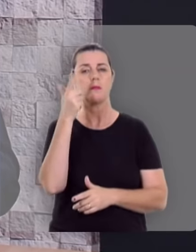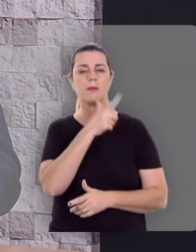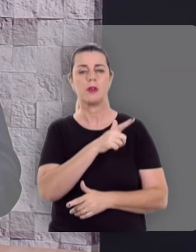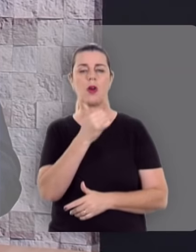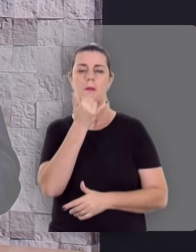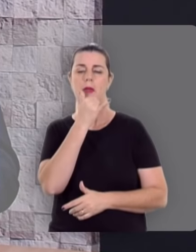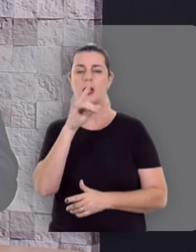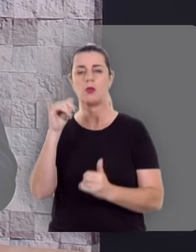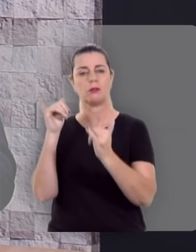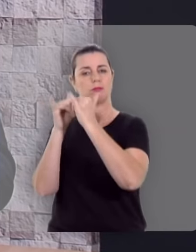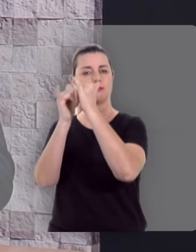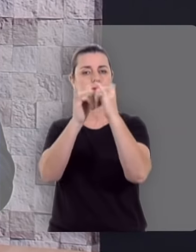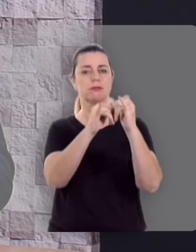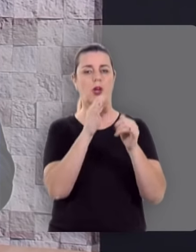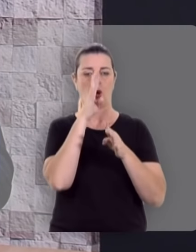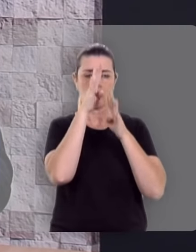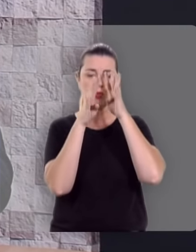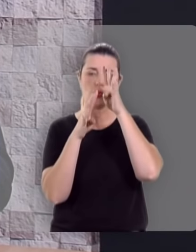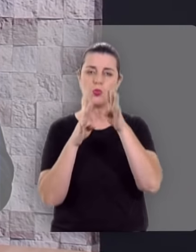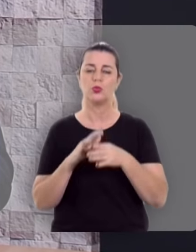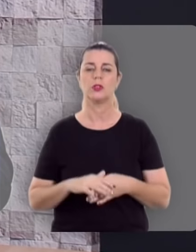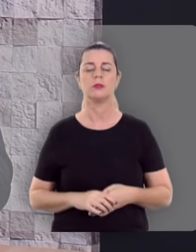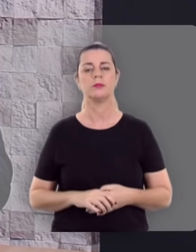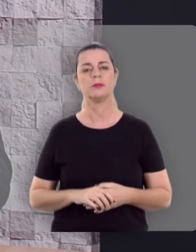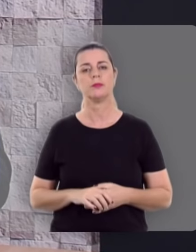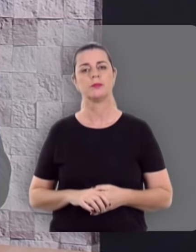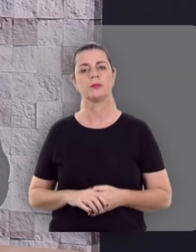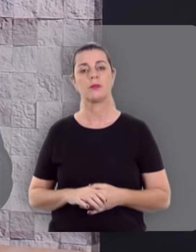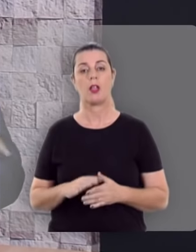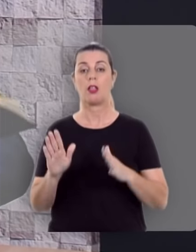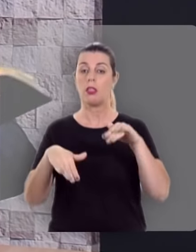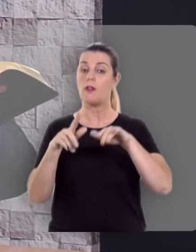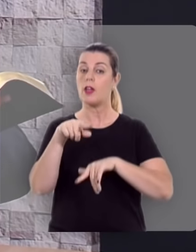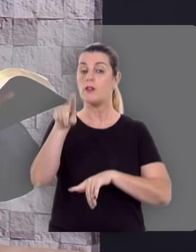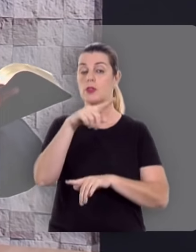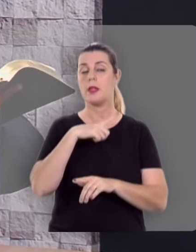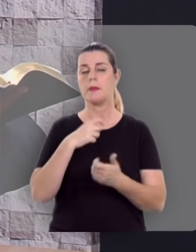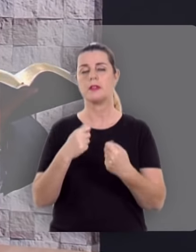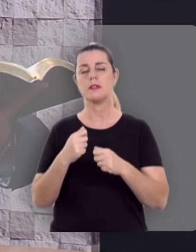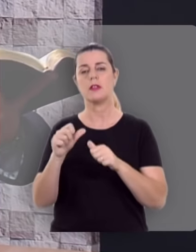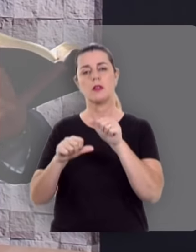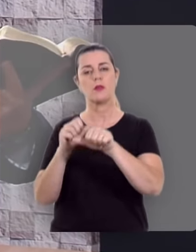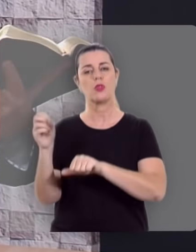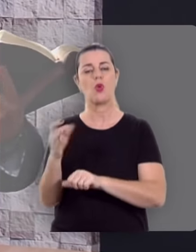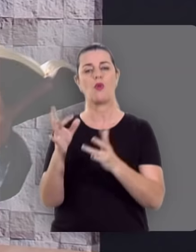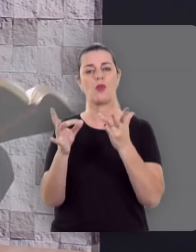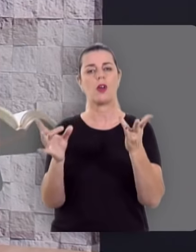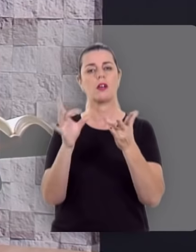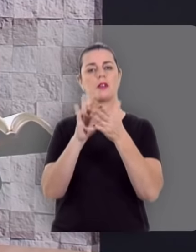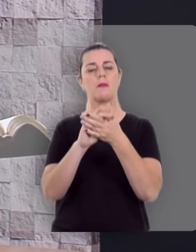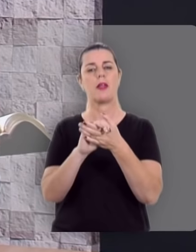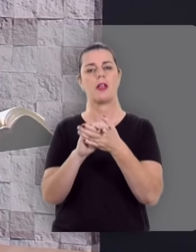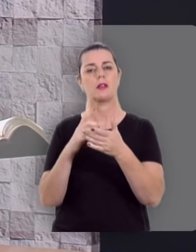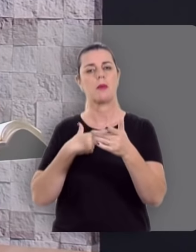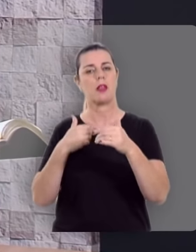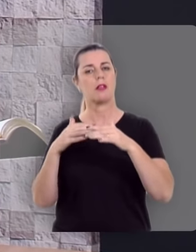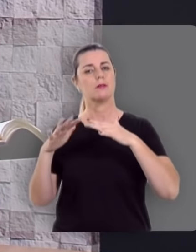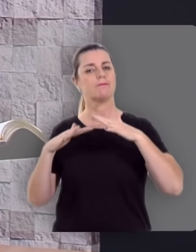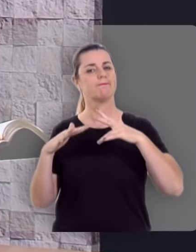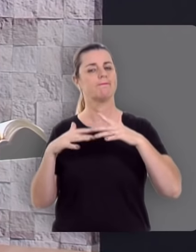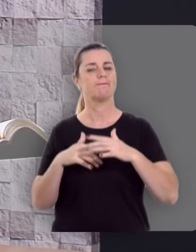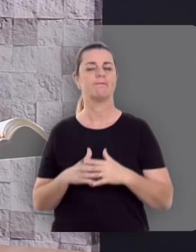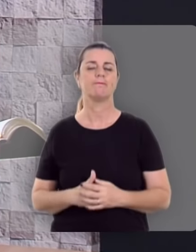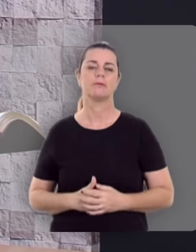precisa perdoar quem acusou você levianamente. Talvez hoje você precisa restaurar o seu casamento que está